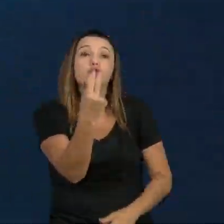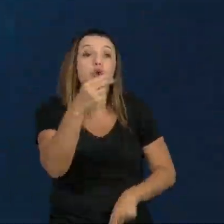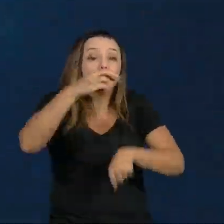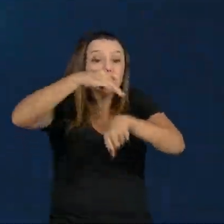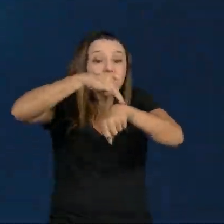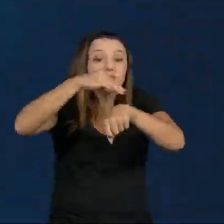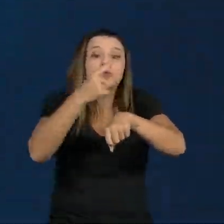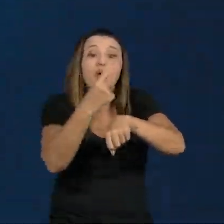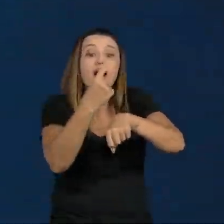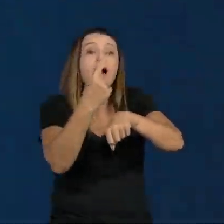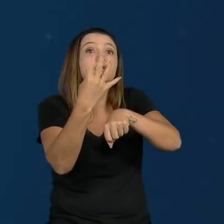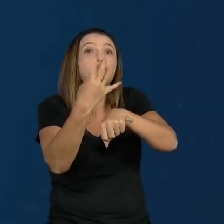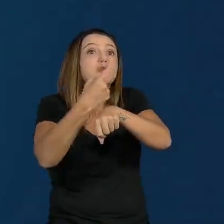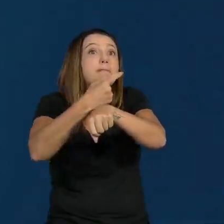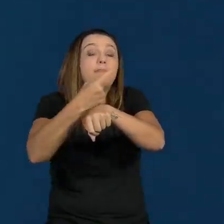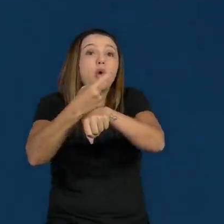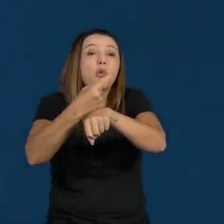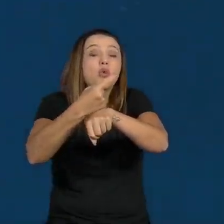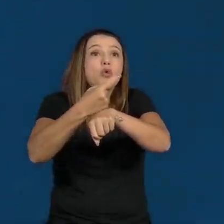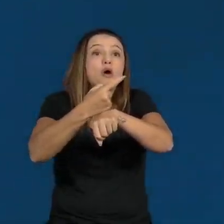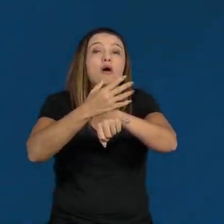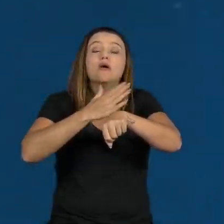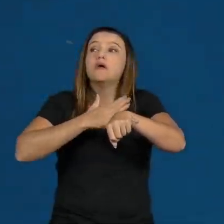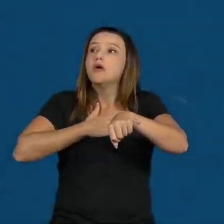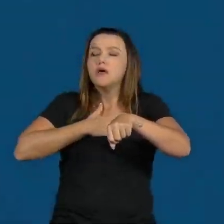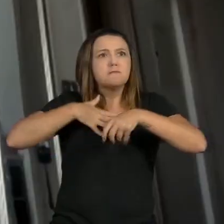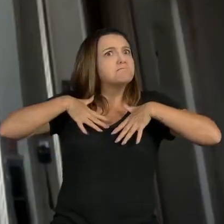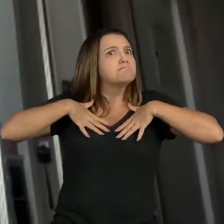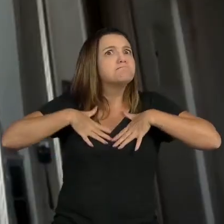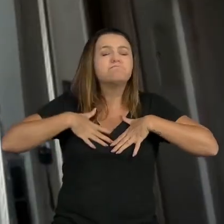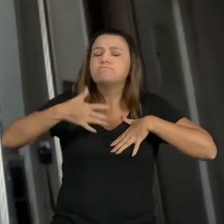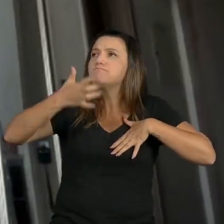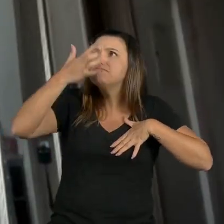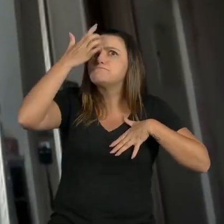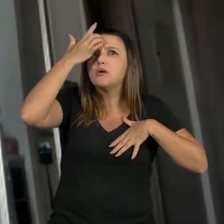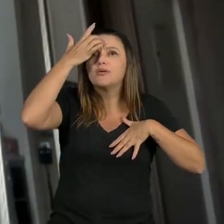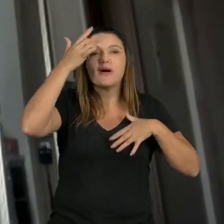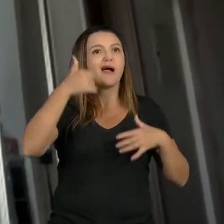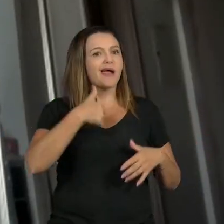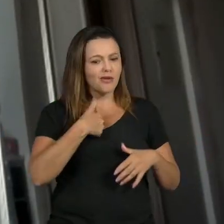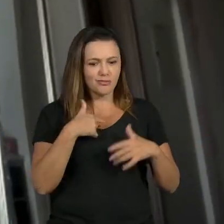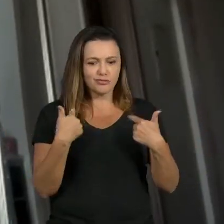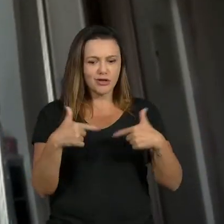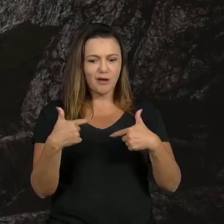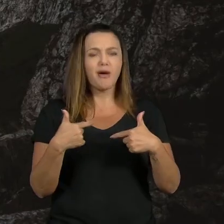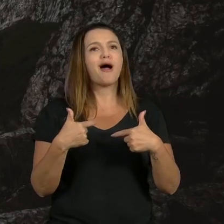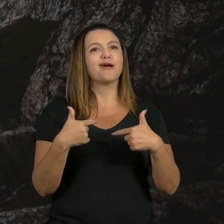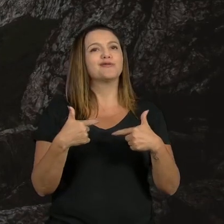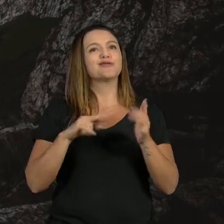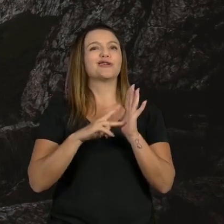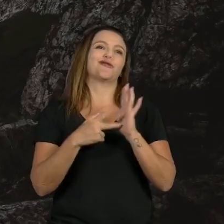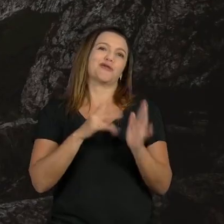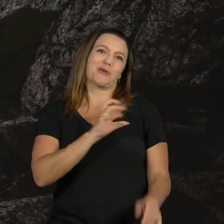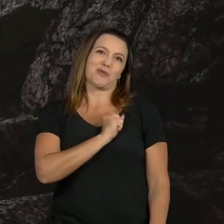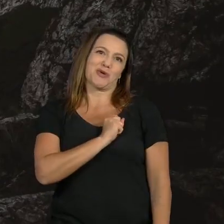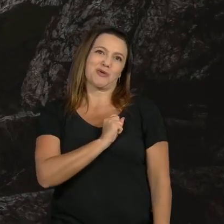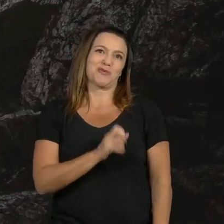do vídeo, mas para mim vai durar uma eternidade, né? E eu entendi que realmente o que eu faço é por amor.